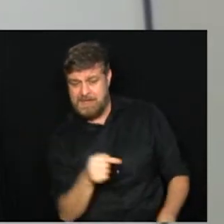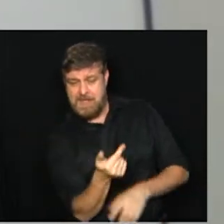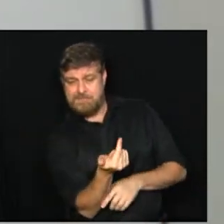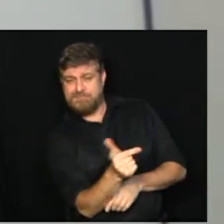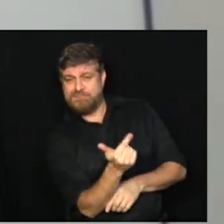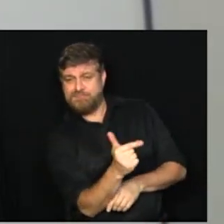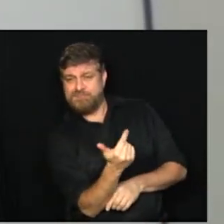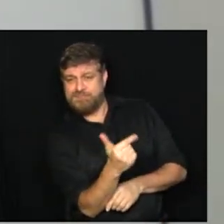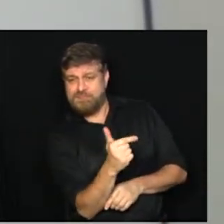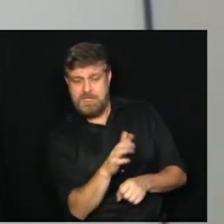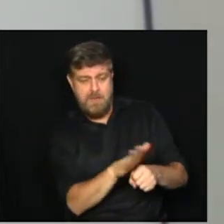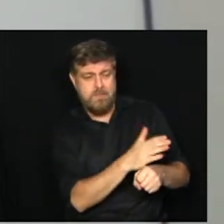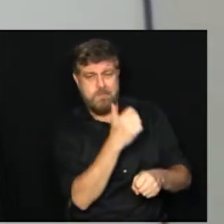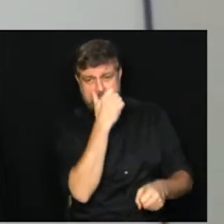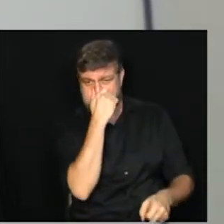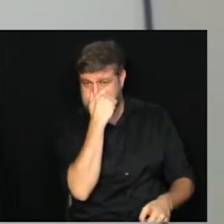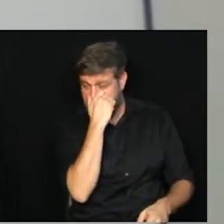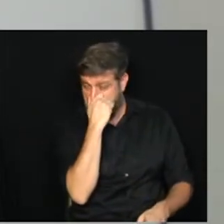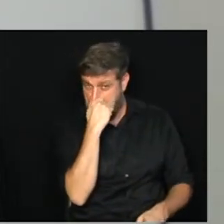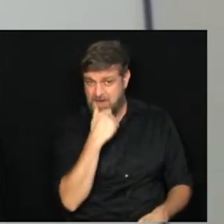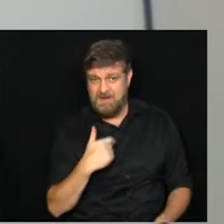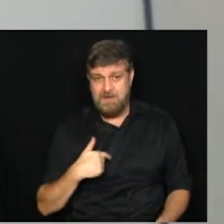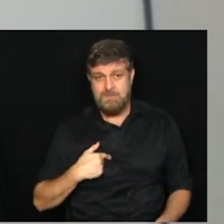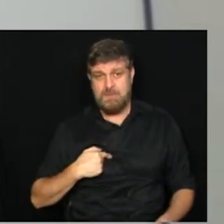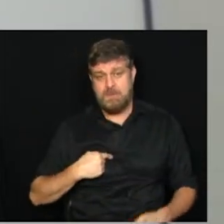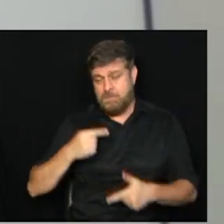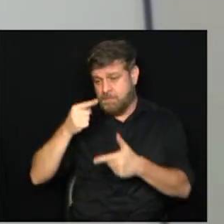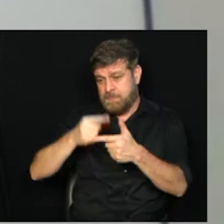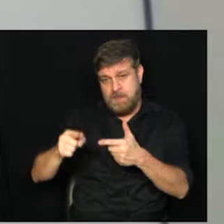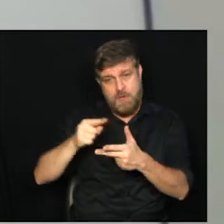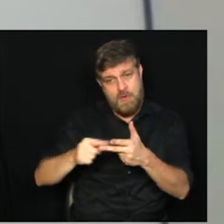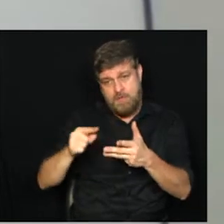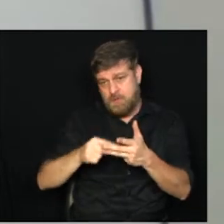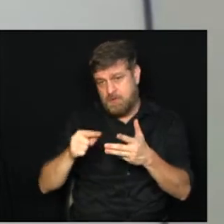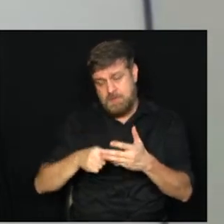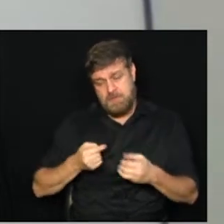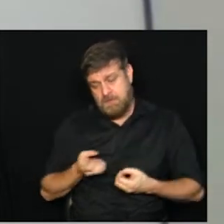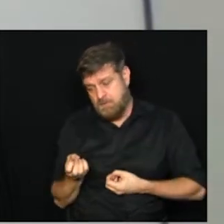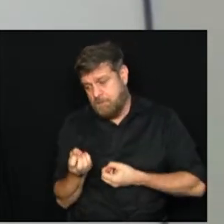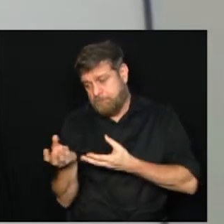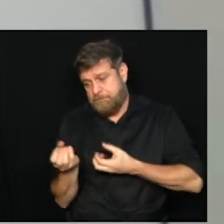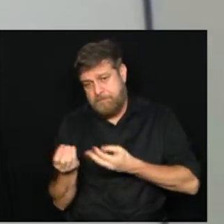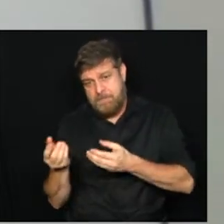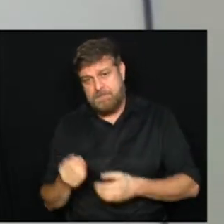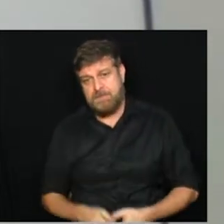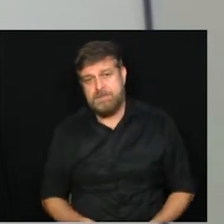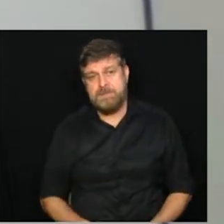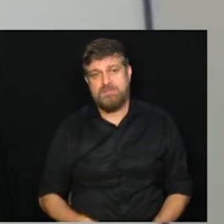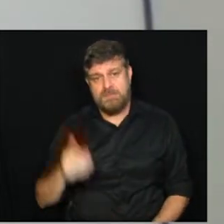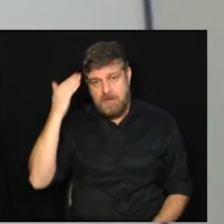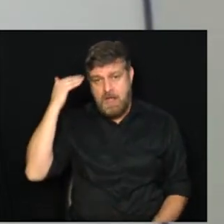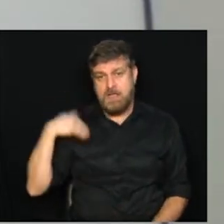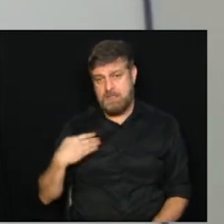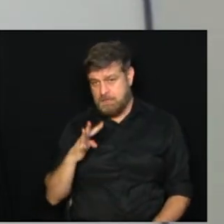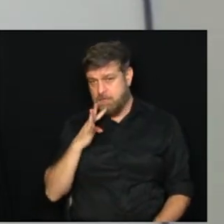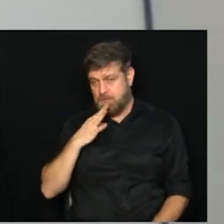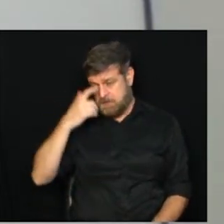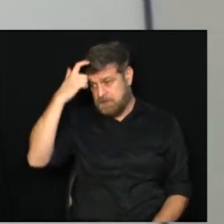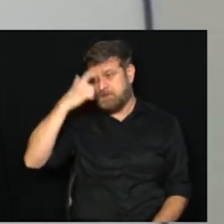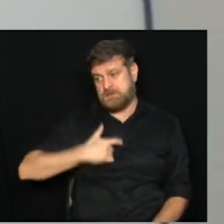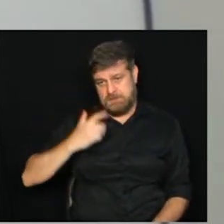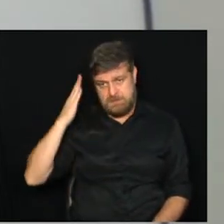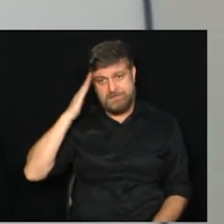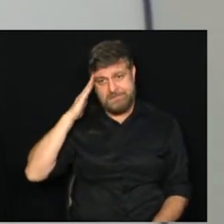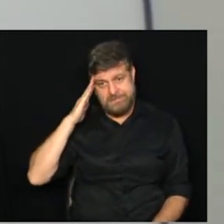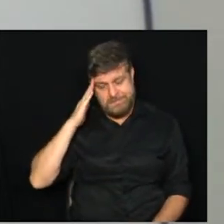Já peço desculpas porque eu vou trazer aqui os problemas, porque é o que chega no conselho e a Débora me conhece e sabe muito bem o que chega aqui. Então